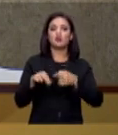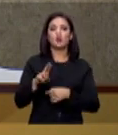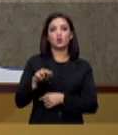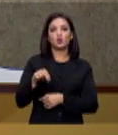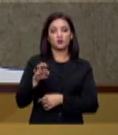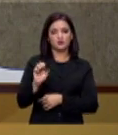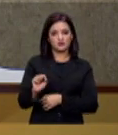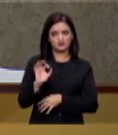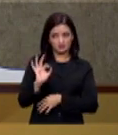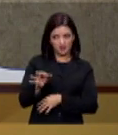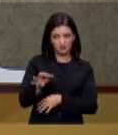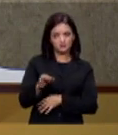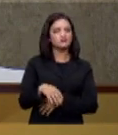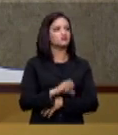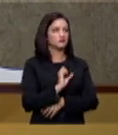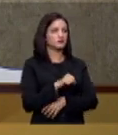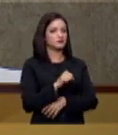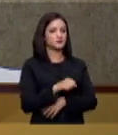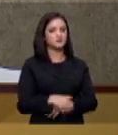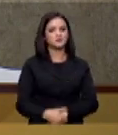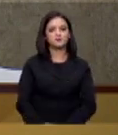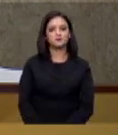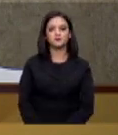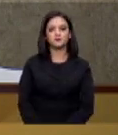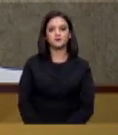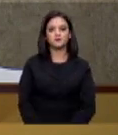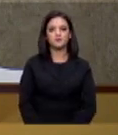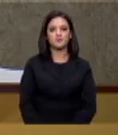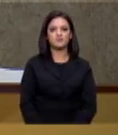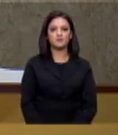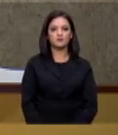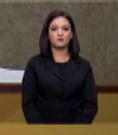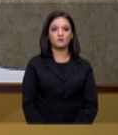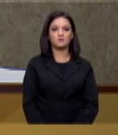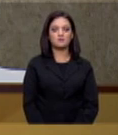ministro Marques? É isso. Isso. Bom,